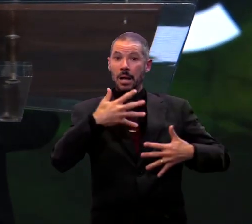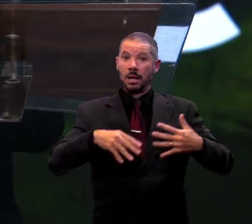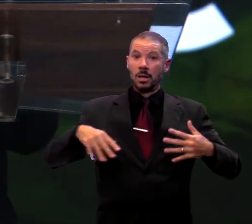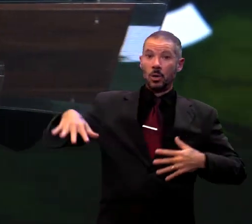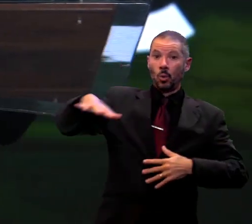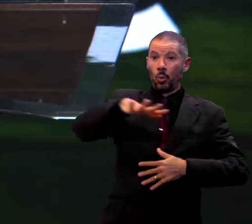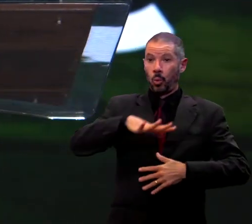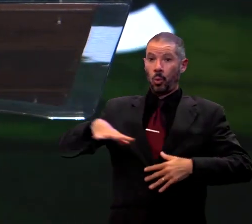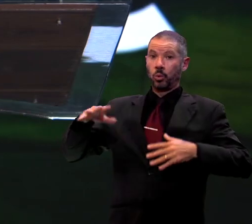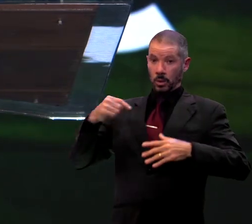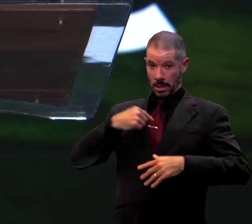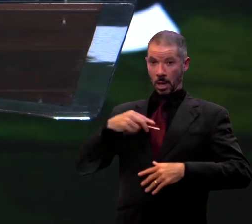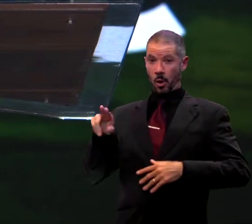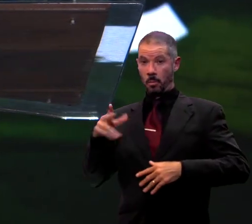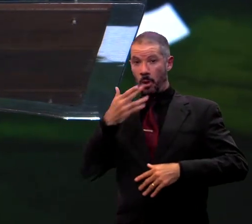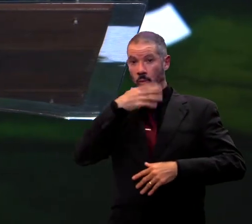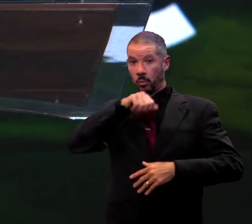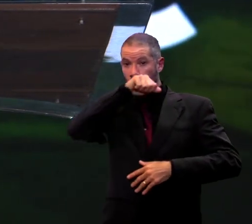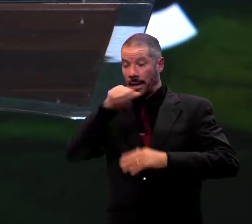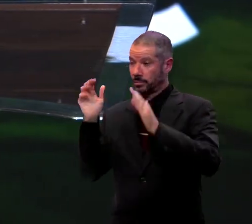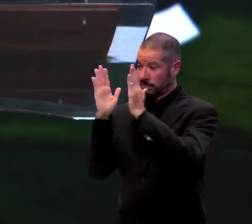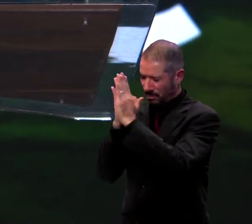em oração, eu, meu irmão, meus pais,